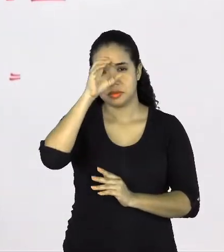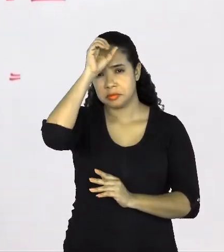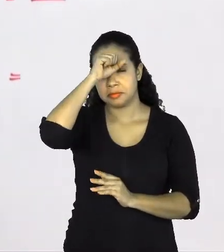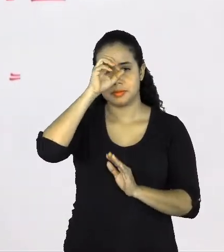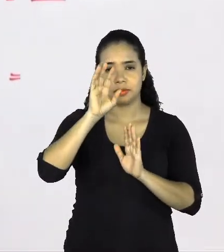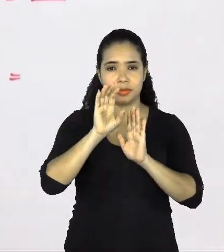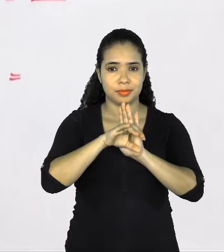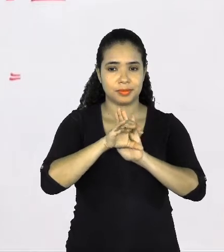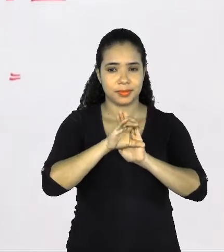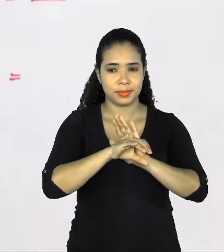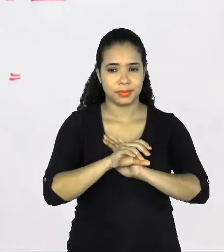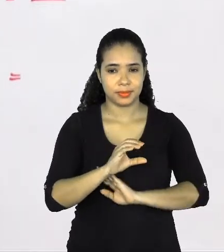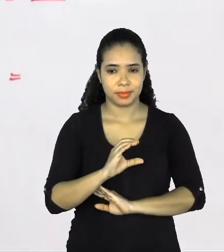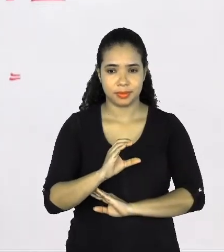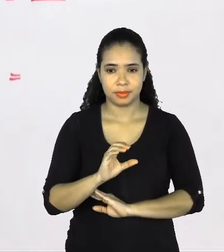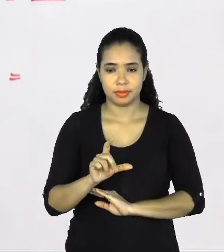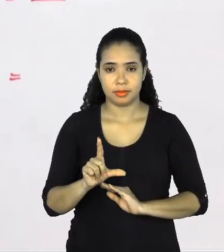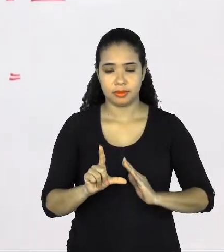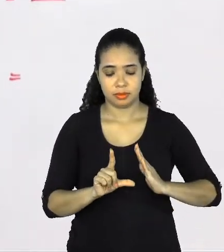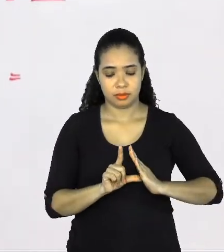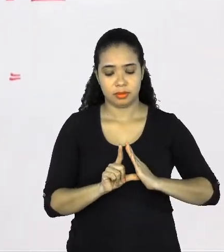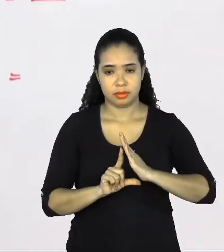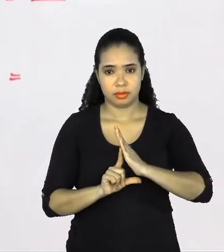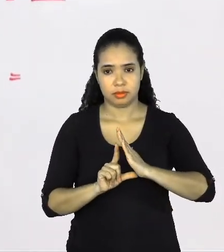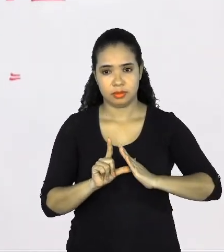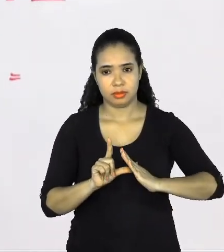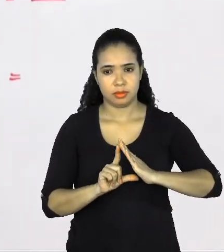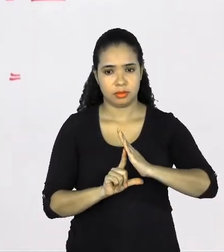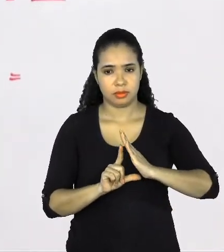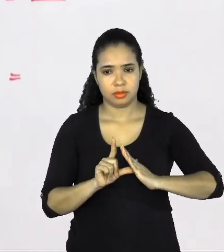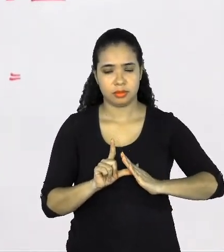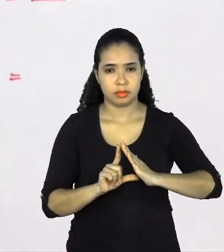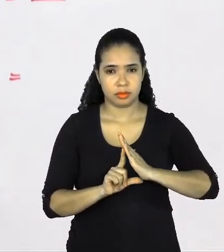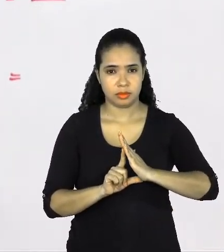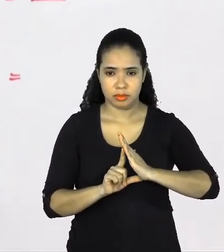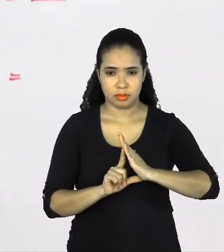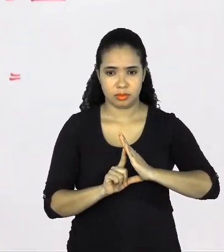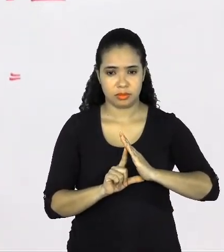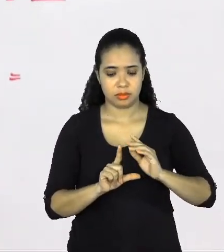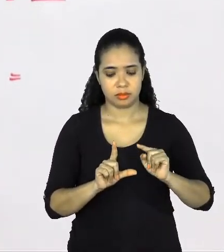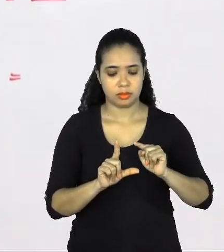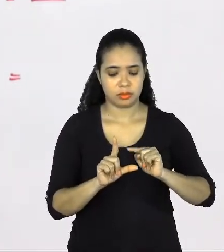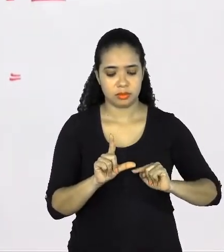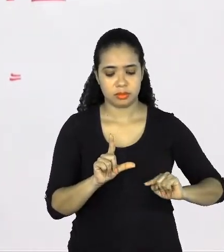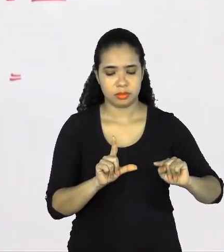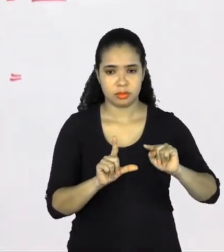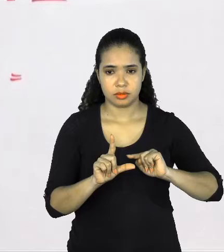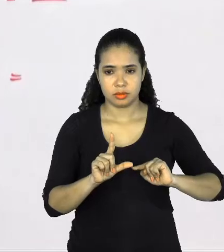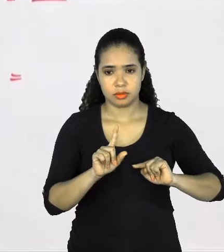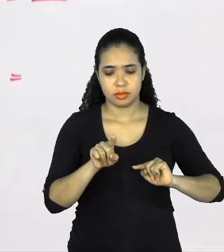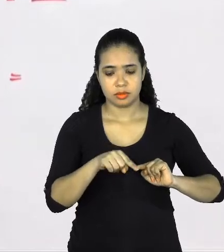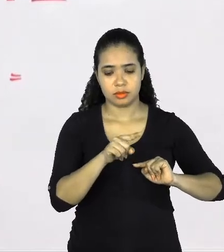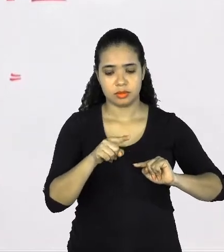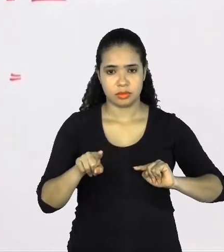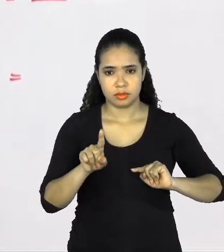ok? Bom, seno eu vou analisar por esse ângulo alfa, ok?